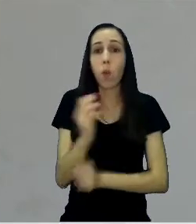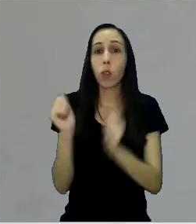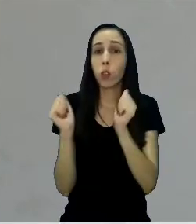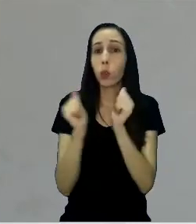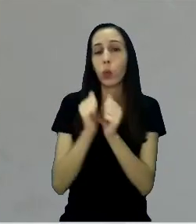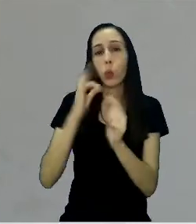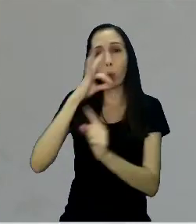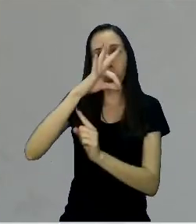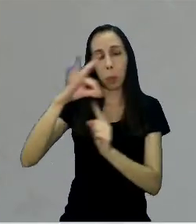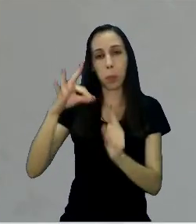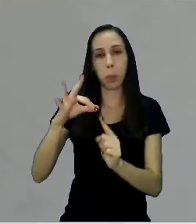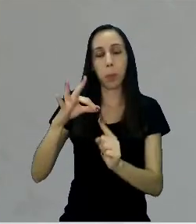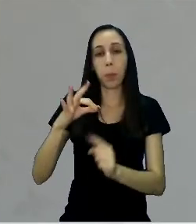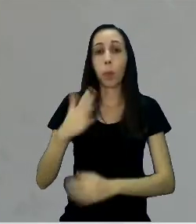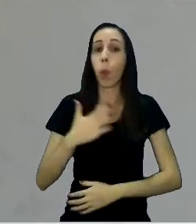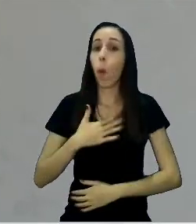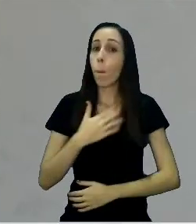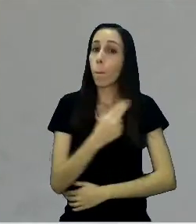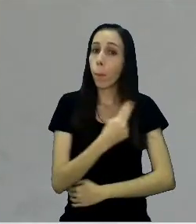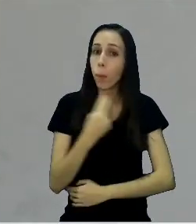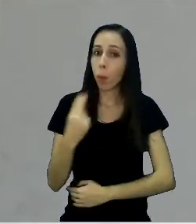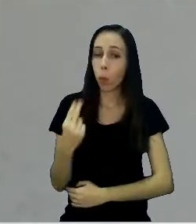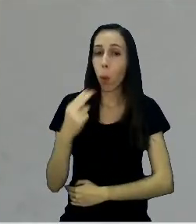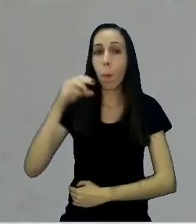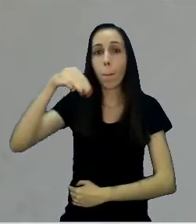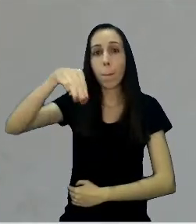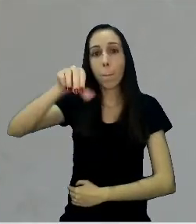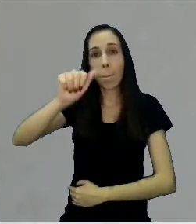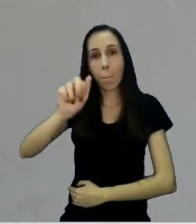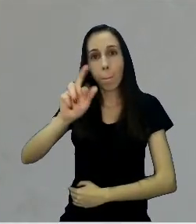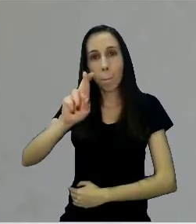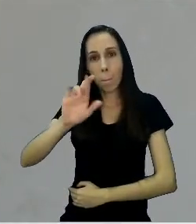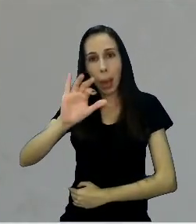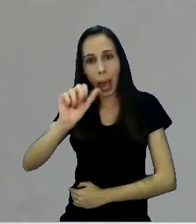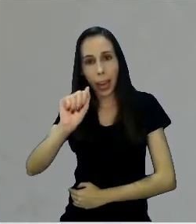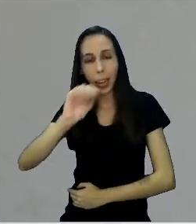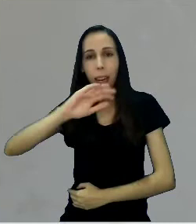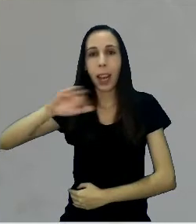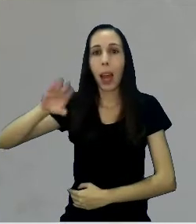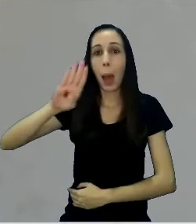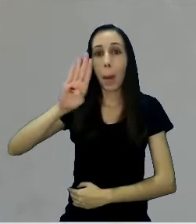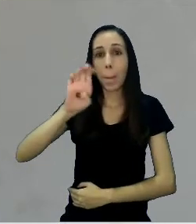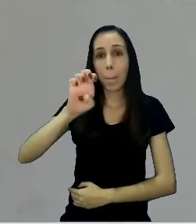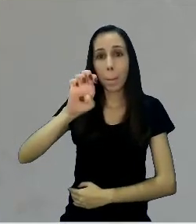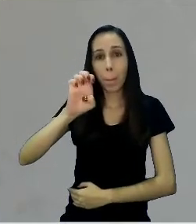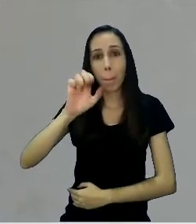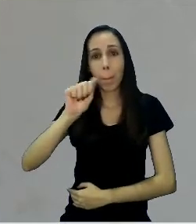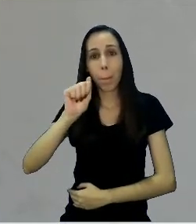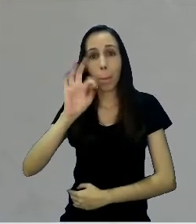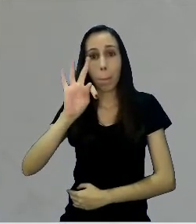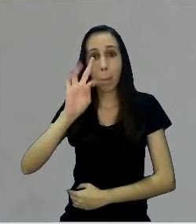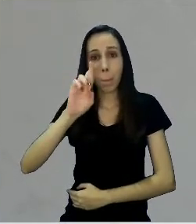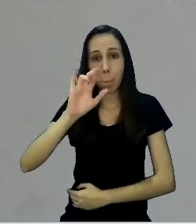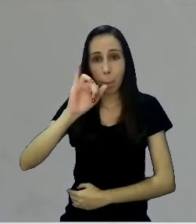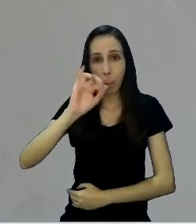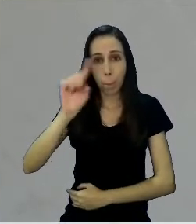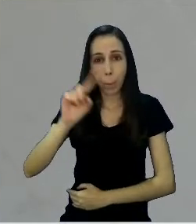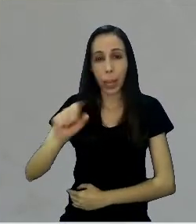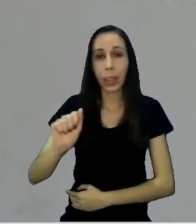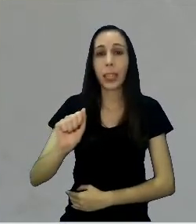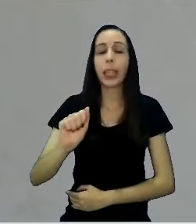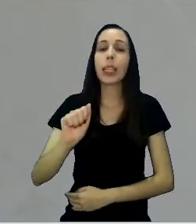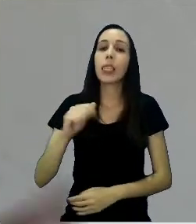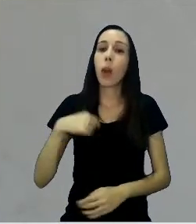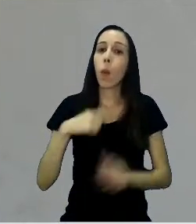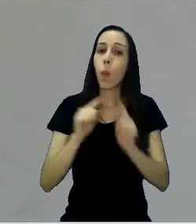Espírito Santo. O meu nome é Maria Beatriz, o meu grupo de oração é o Magnificat,